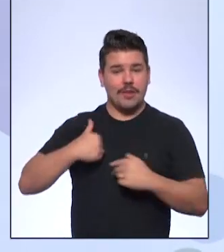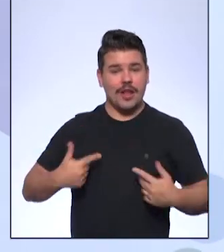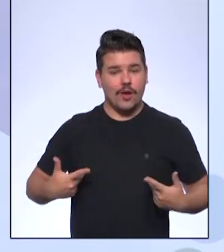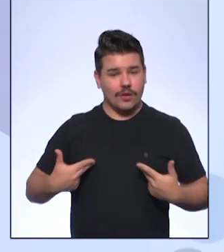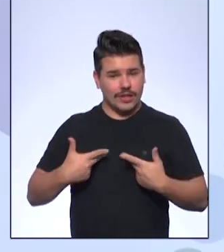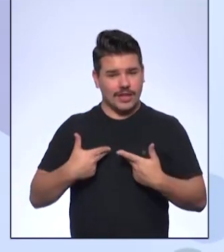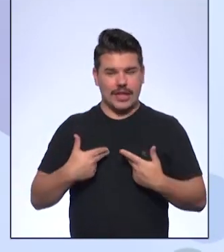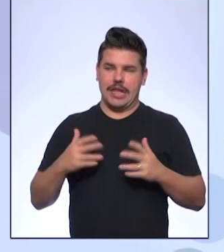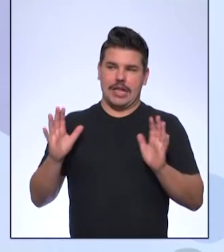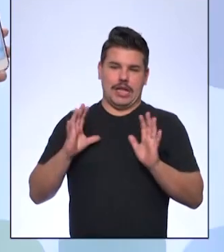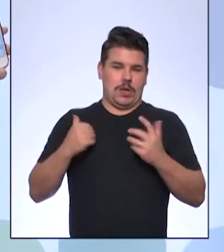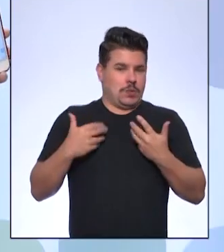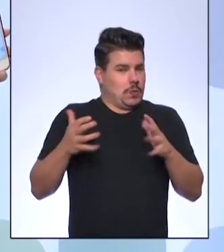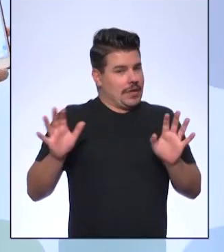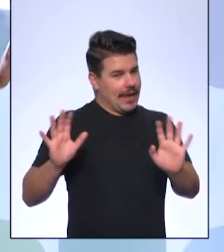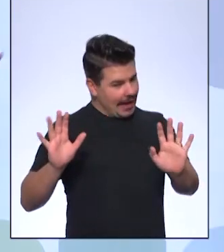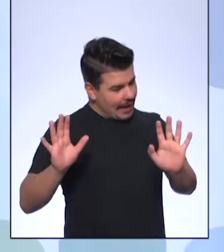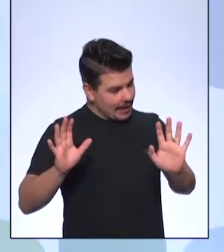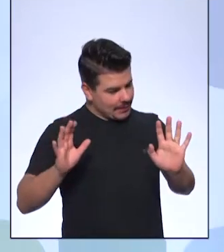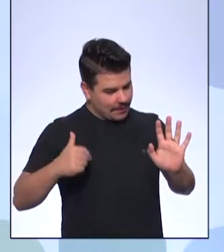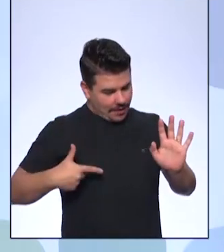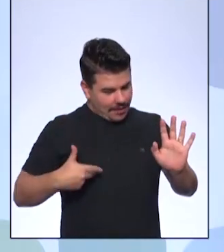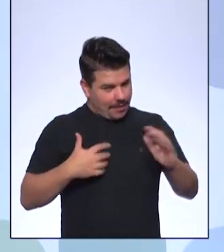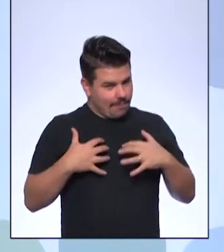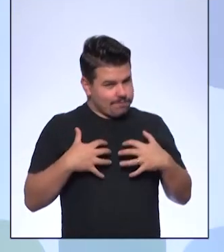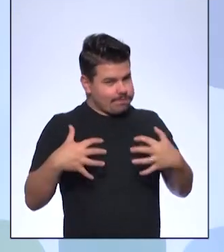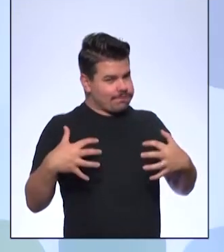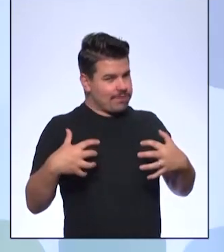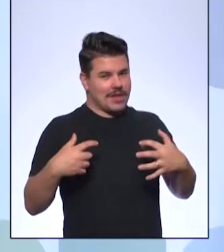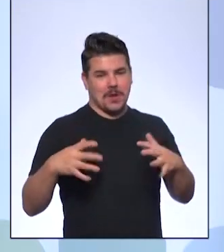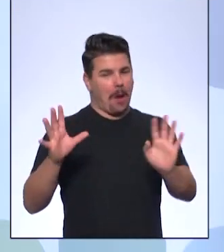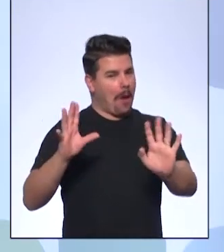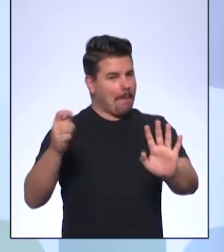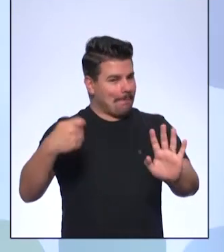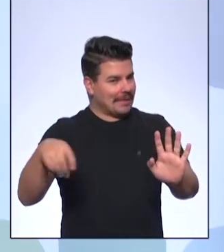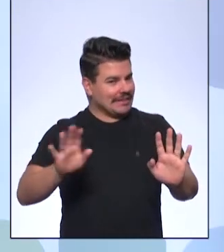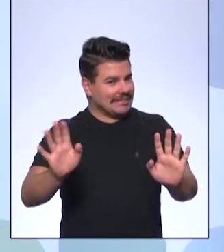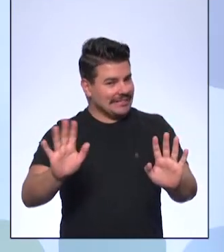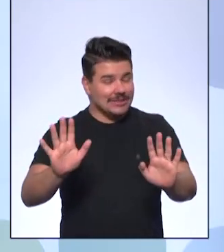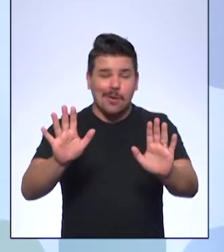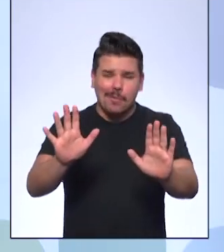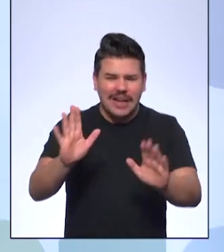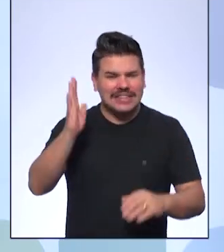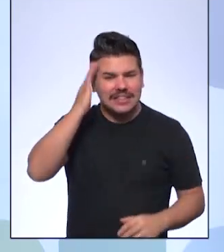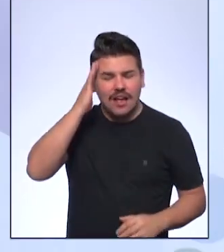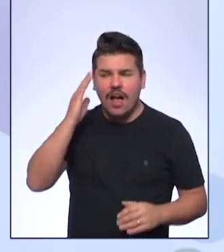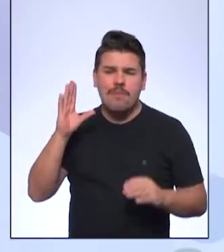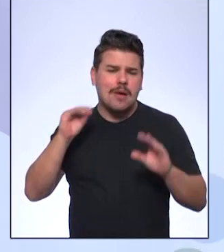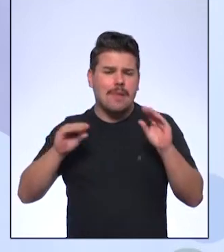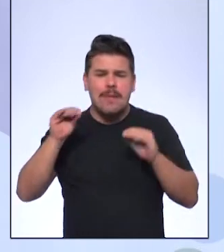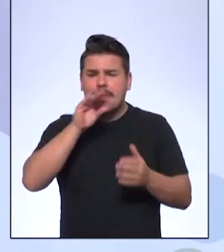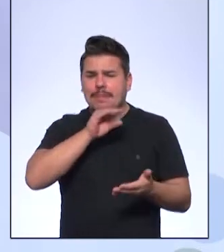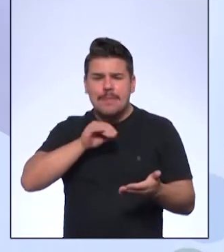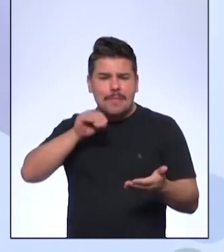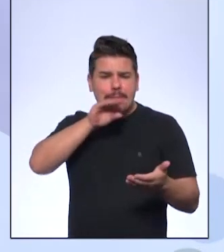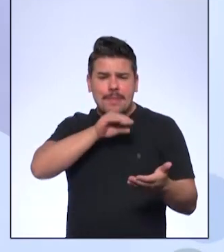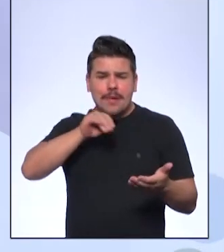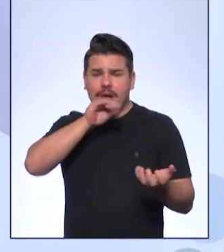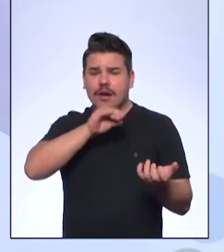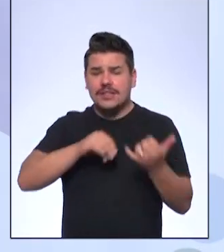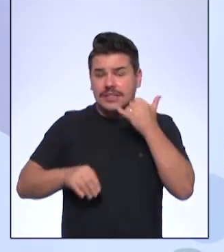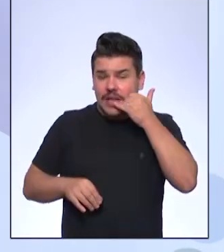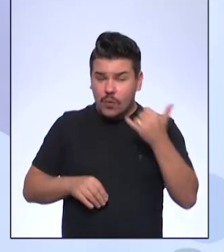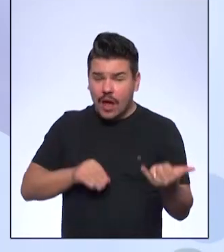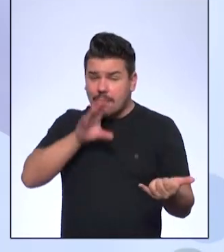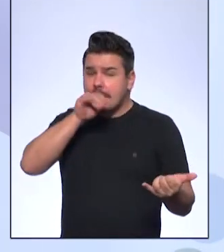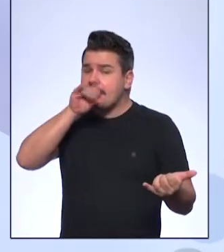que eu queira, não que eu precise. Não, às vezes é uma conversa assim de, não, você viu isso, você viu aquilo, mas ele pega essas palavras-chave